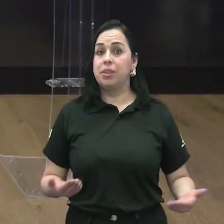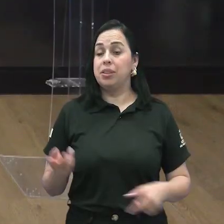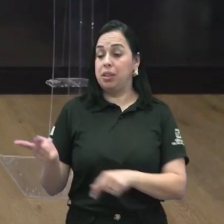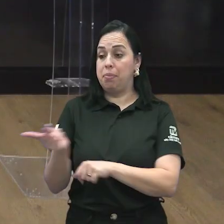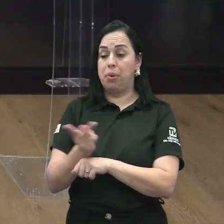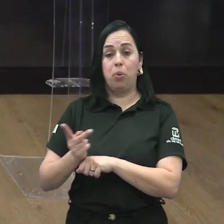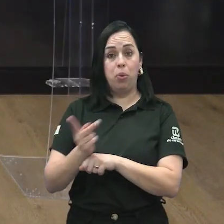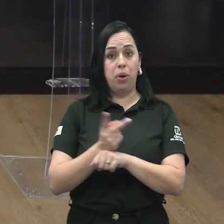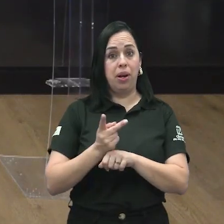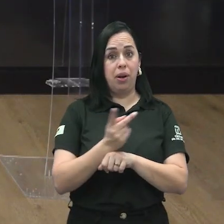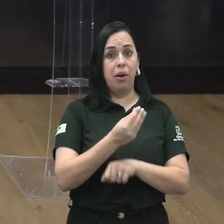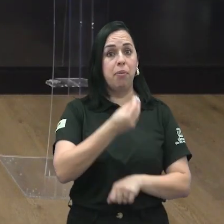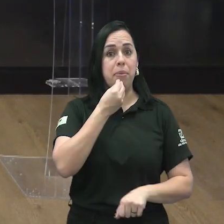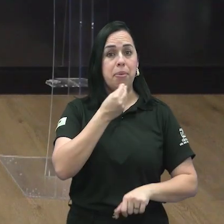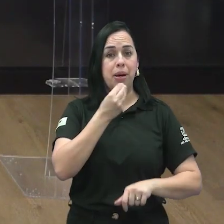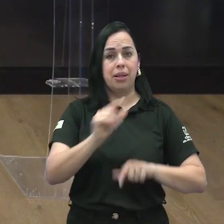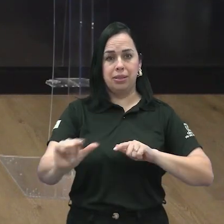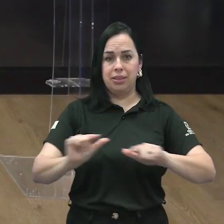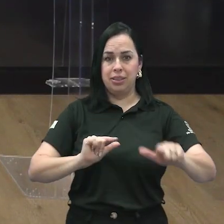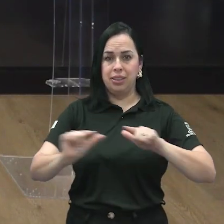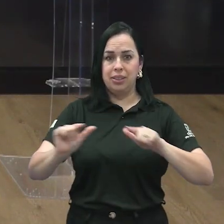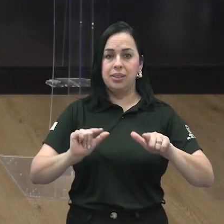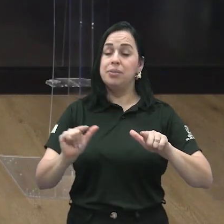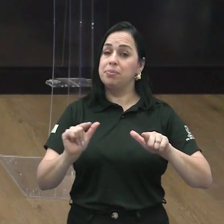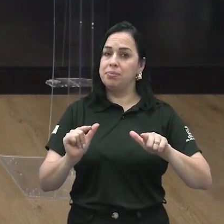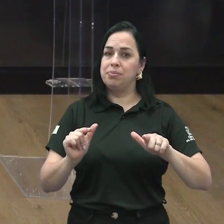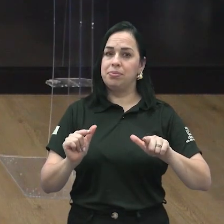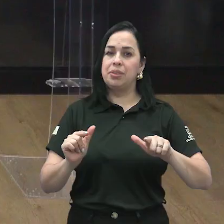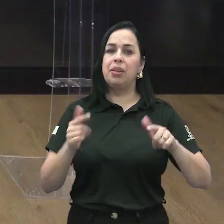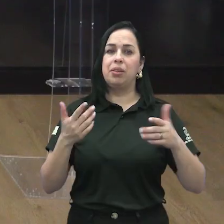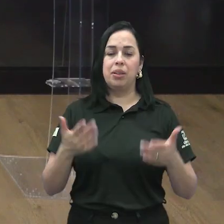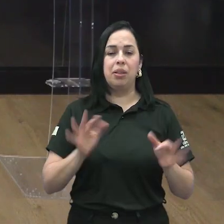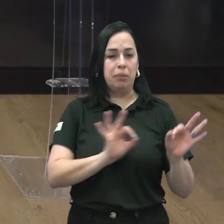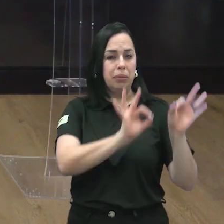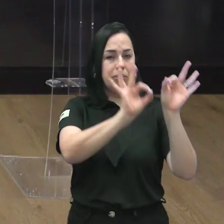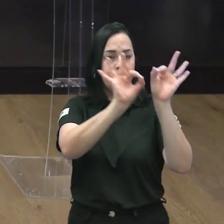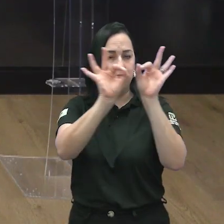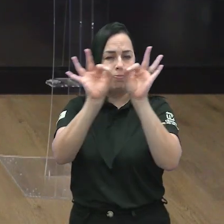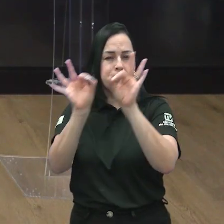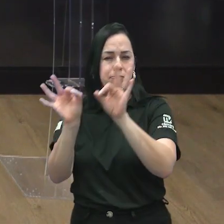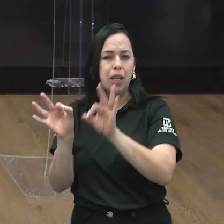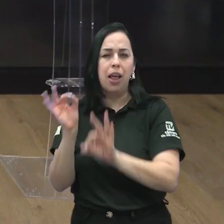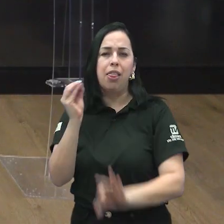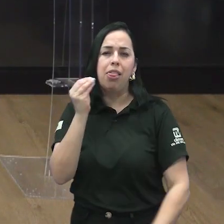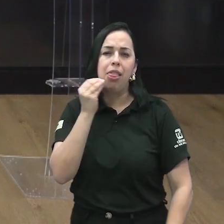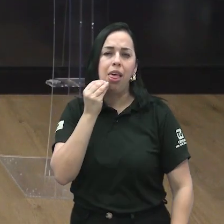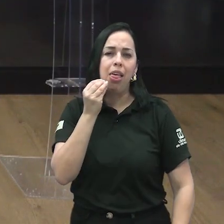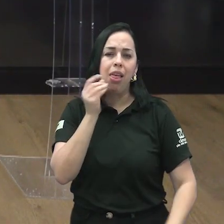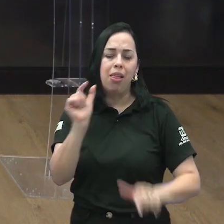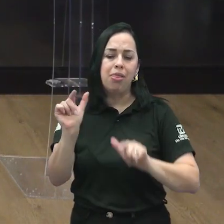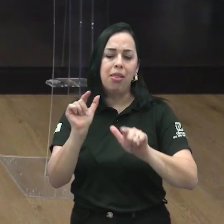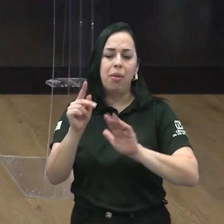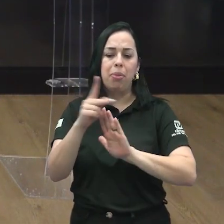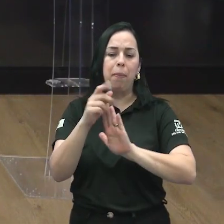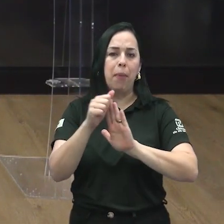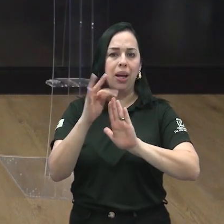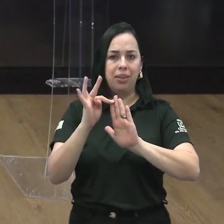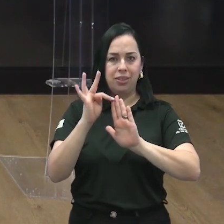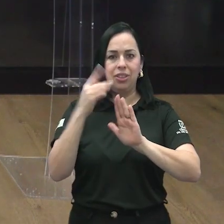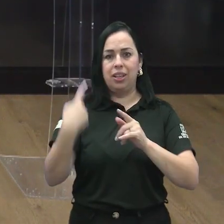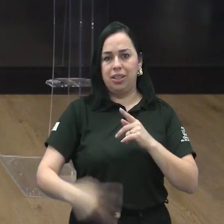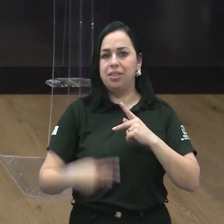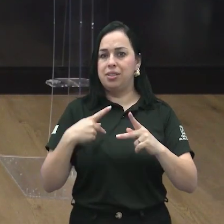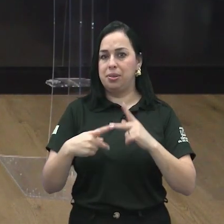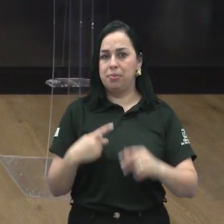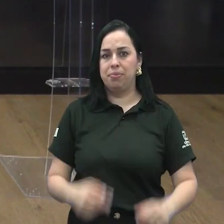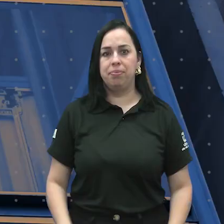E se você busca por uma vaga de emprego nessa segunda-feira, não deixe de conferir todas as oportunidades disponíveis no PAT